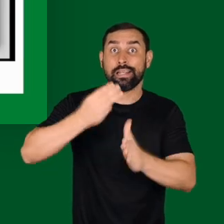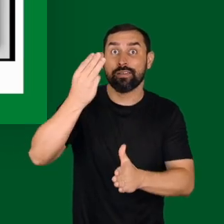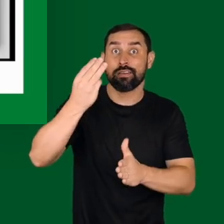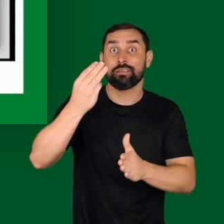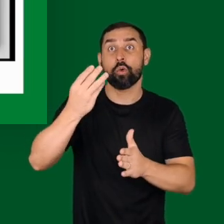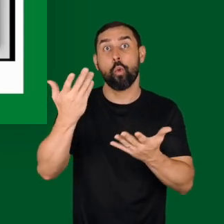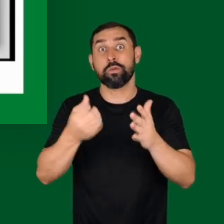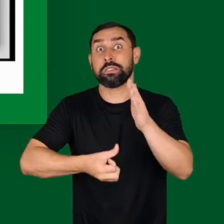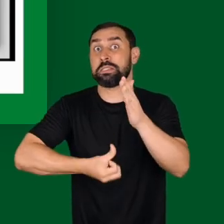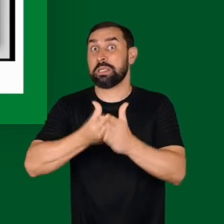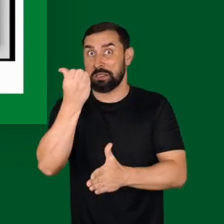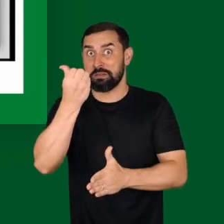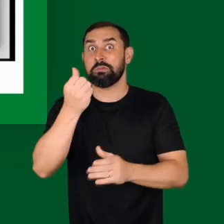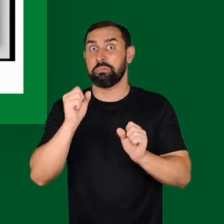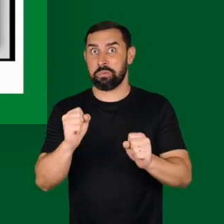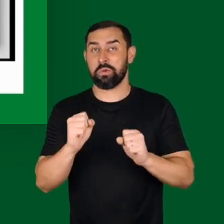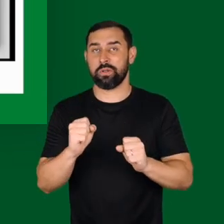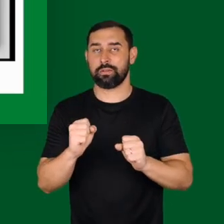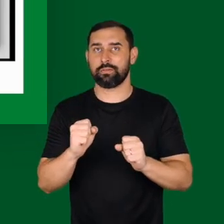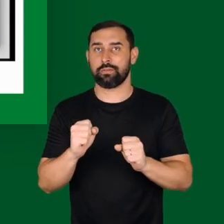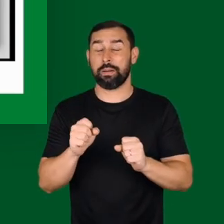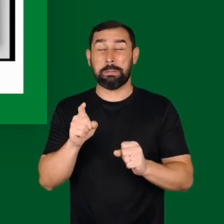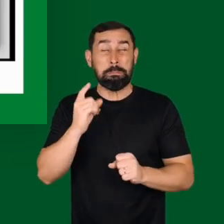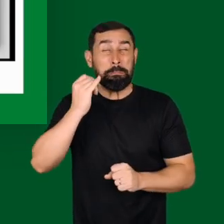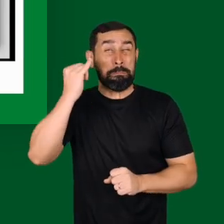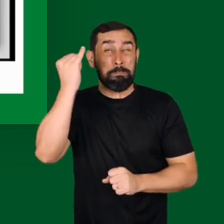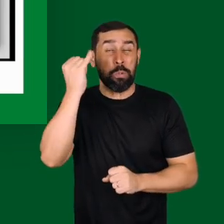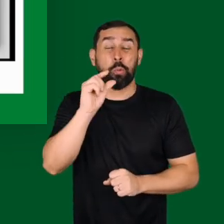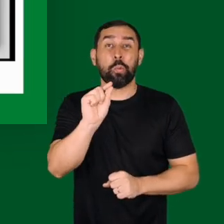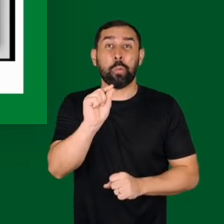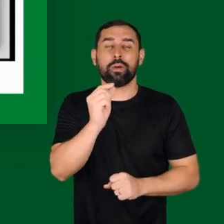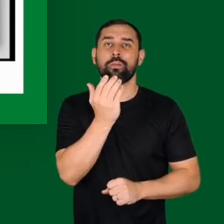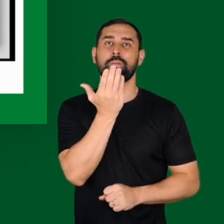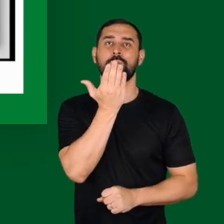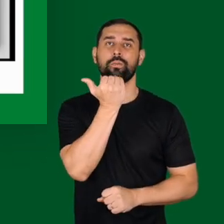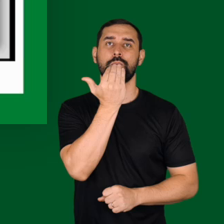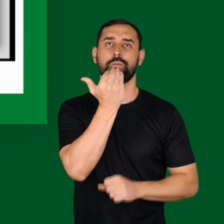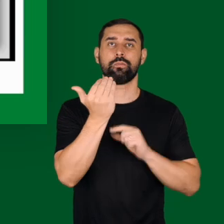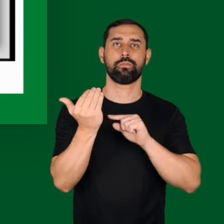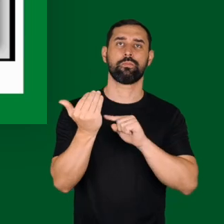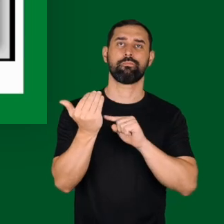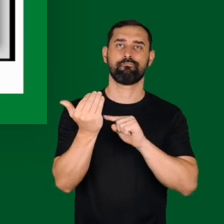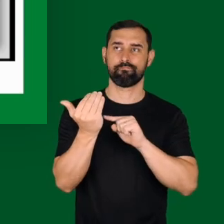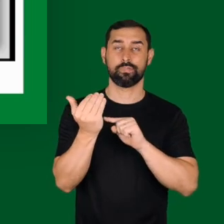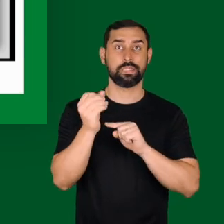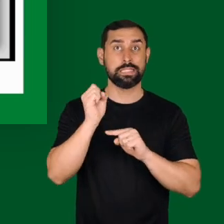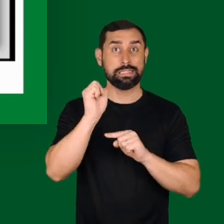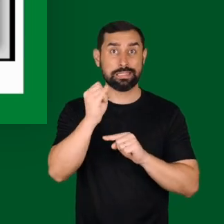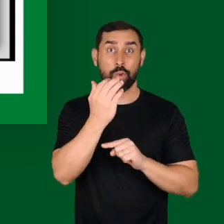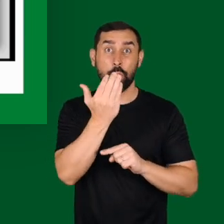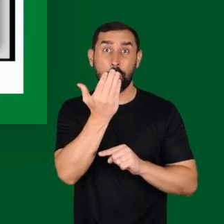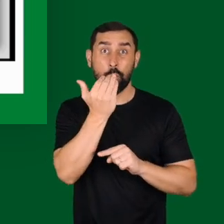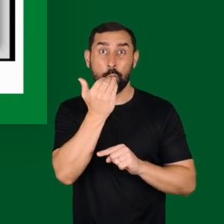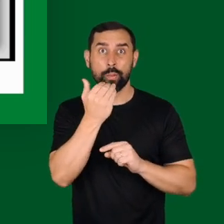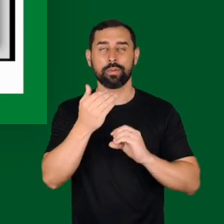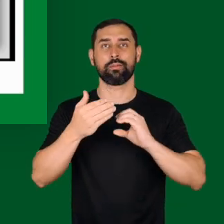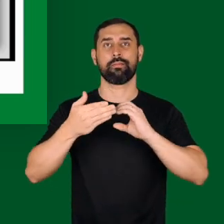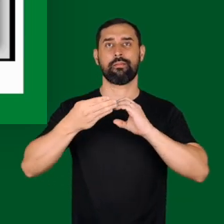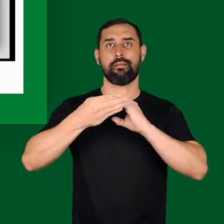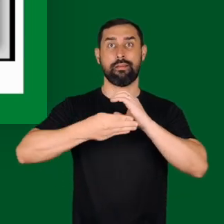muito importante, com relação à alimentação, né? Quando existe uma alimentação